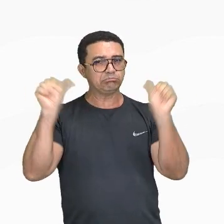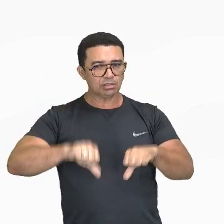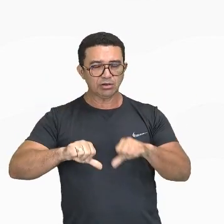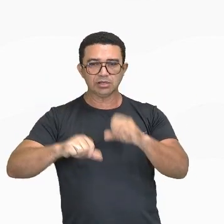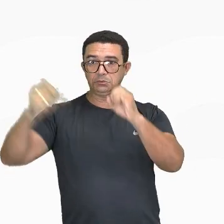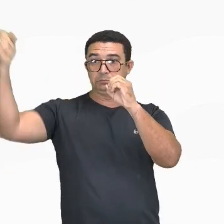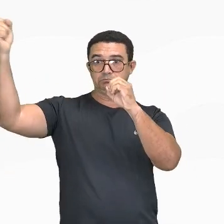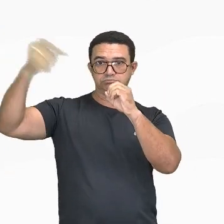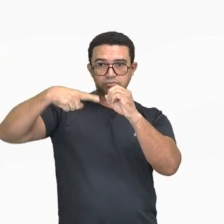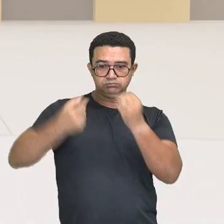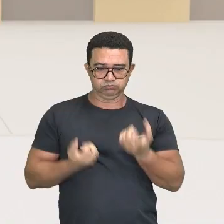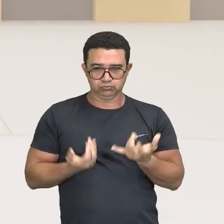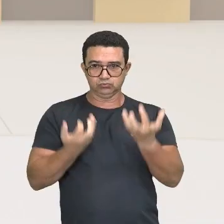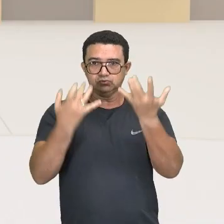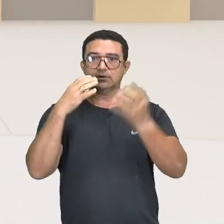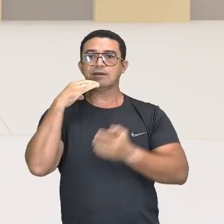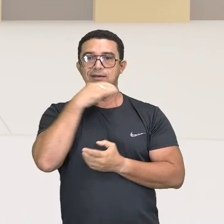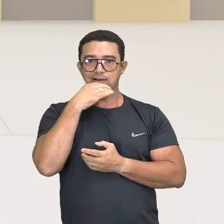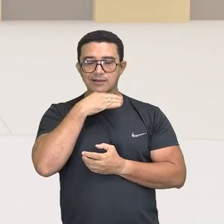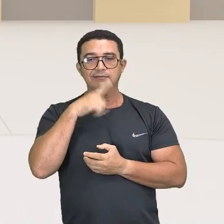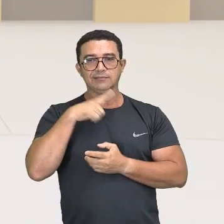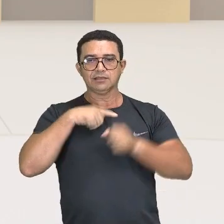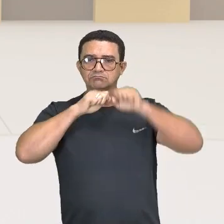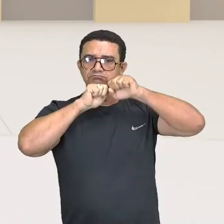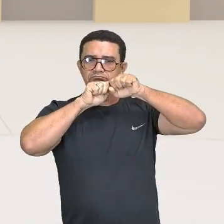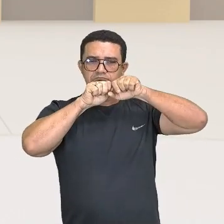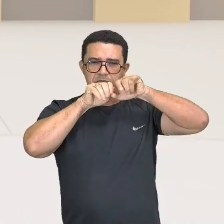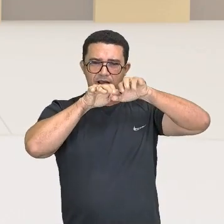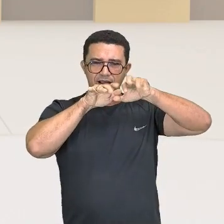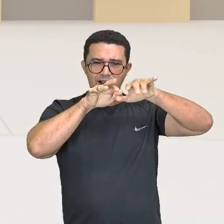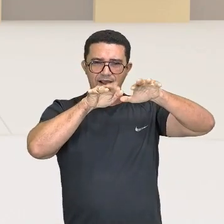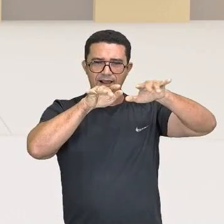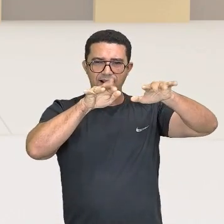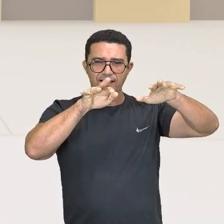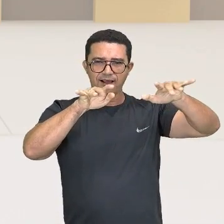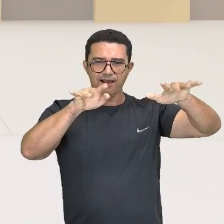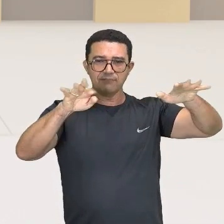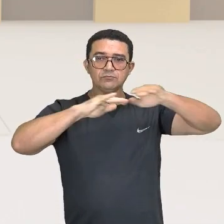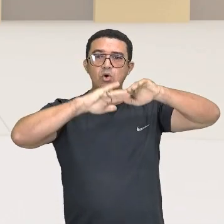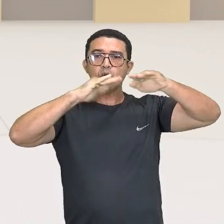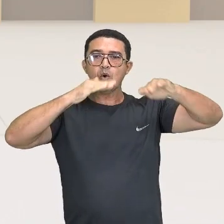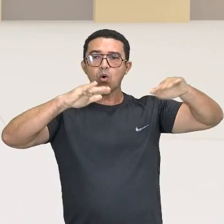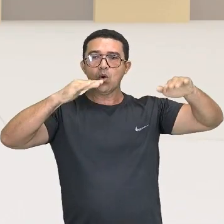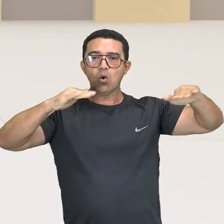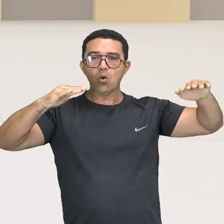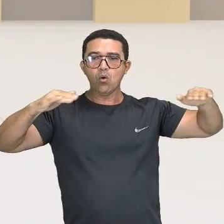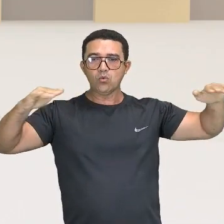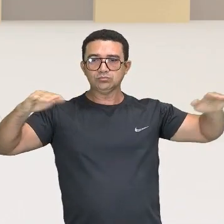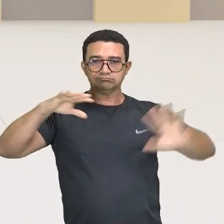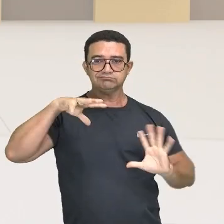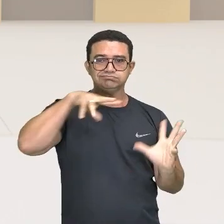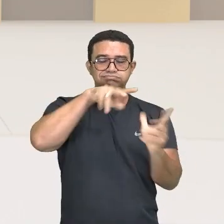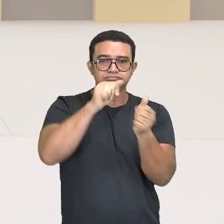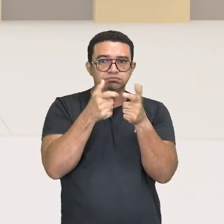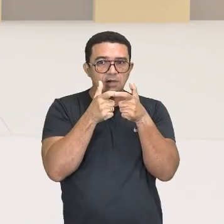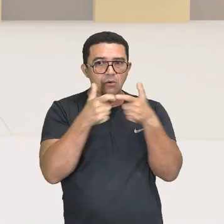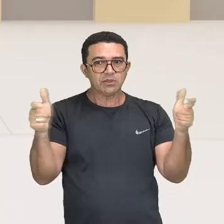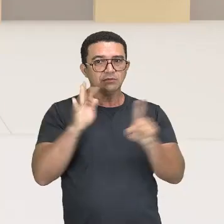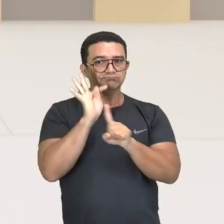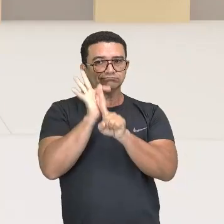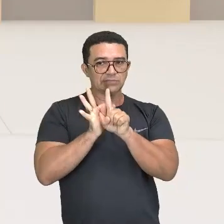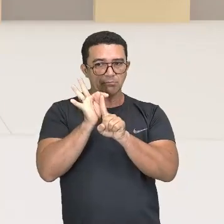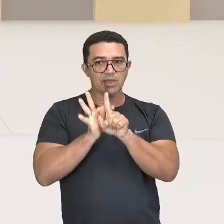vamos ter essas ondas eletromagnéticas, essa radiação presa aqui no planeta, aumentando a temperatura do nosso